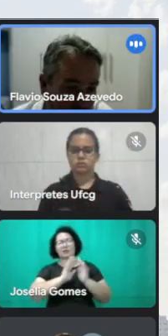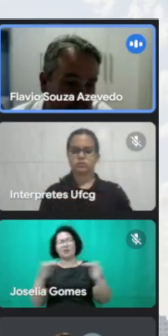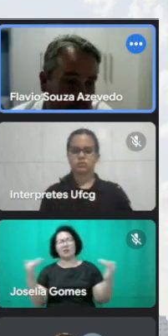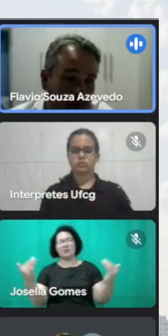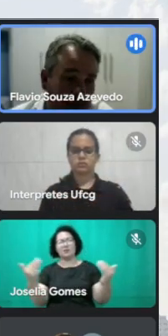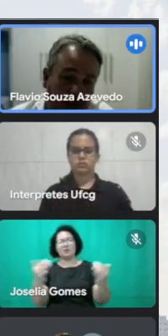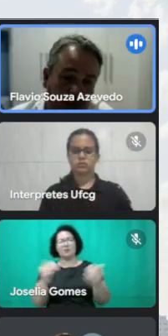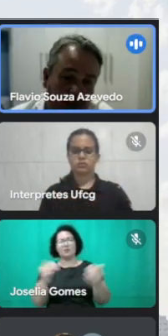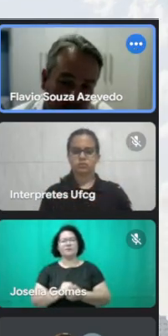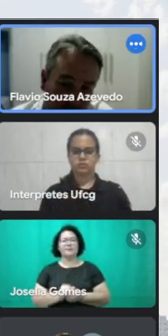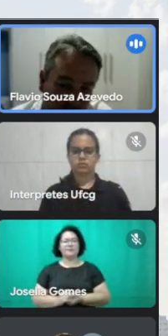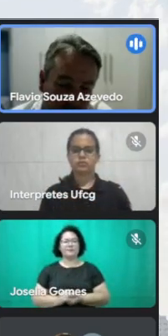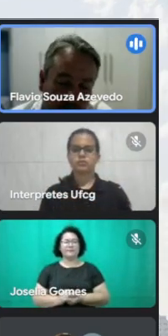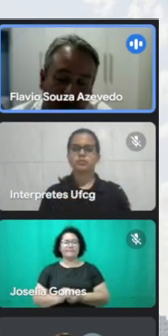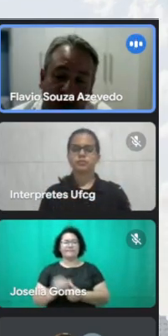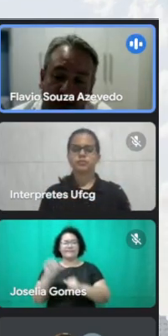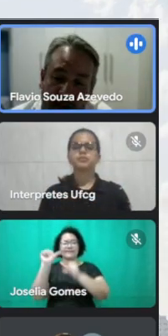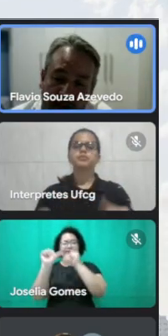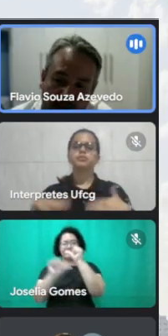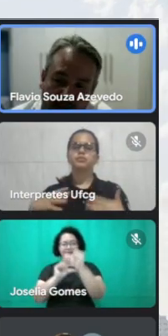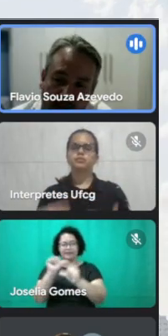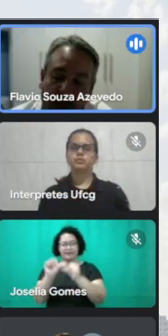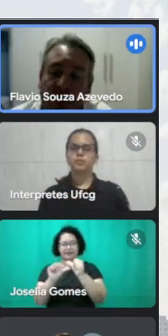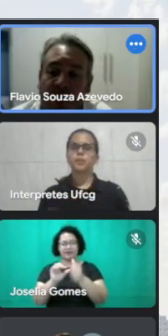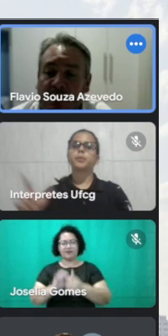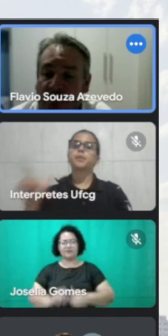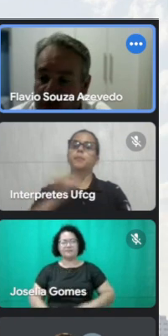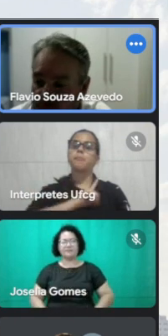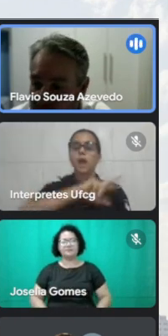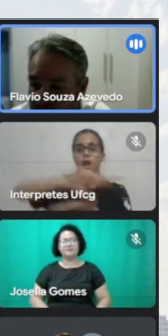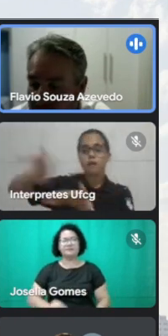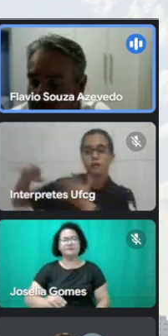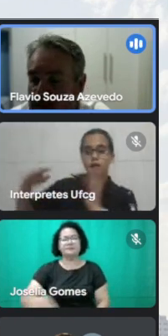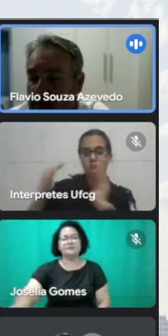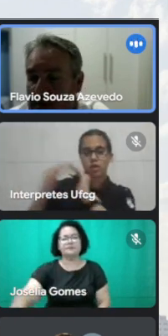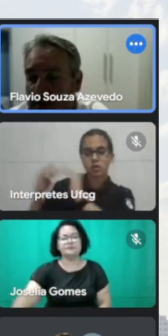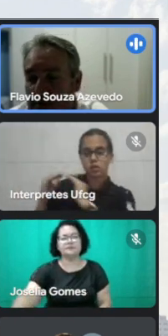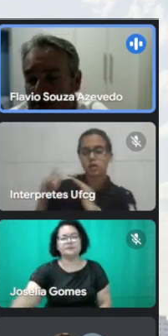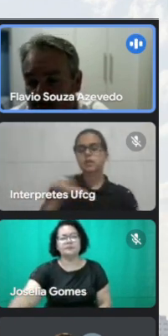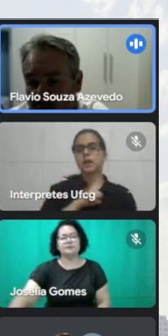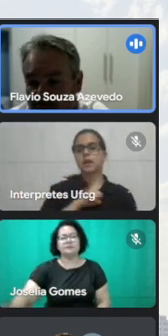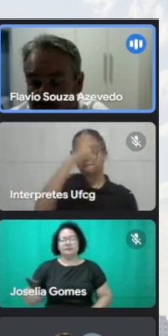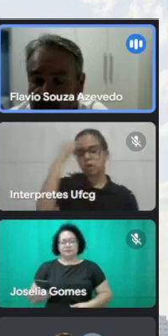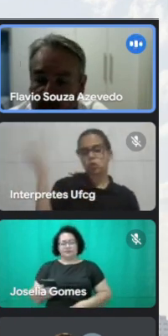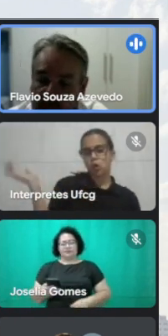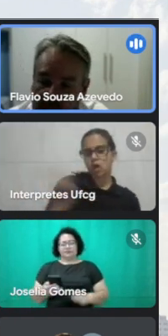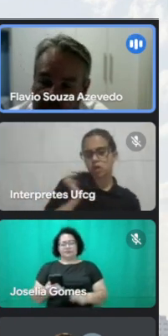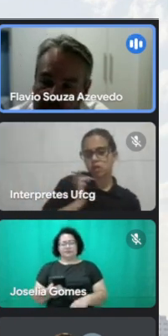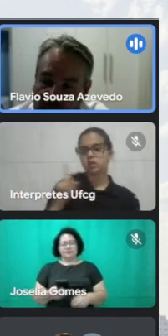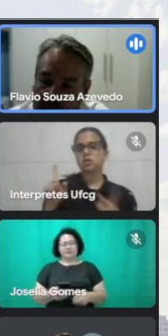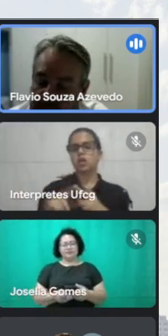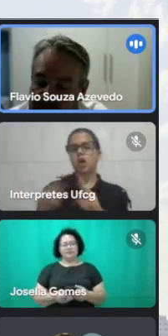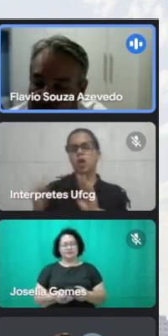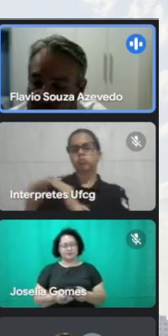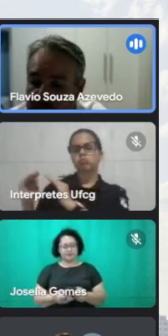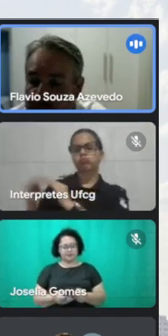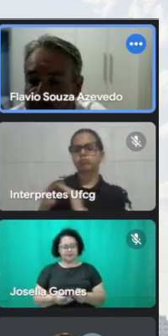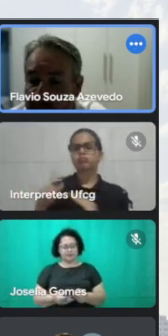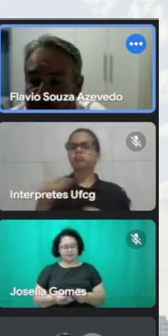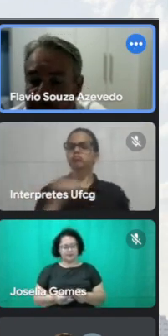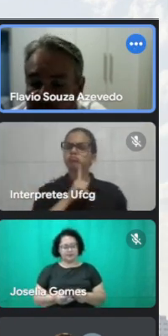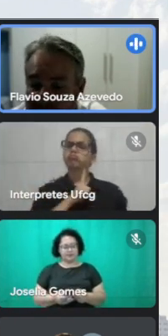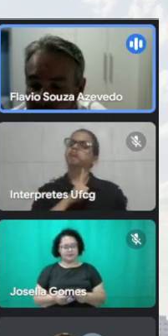vários tipos, tanto classe média alta, comunidade. Então, é bem heterogênea aí a